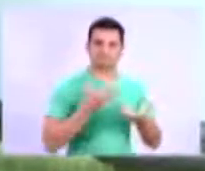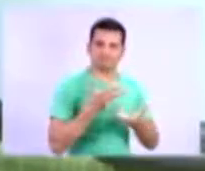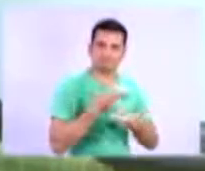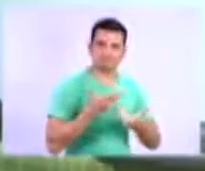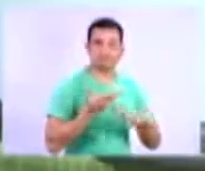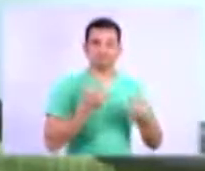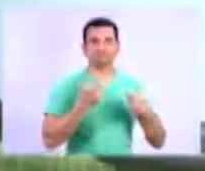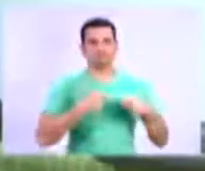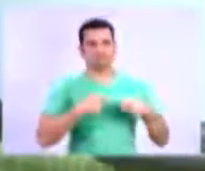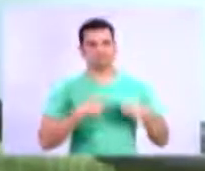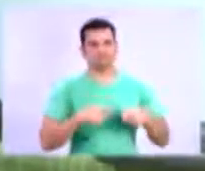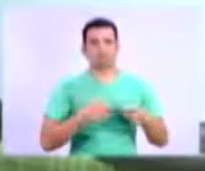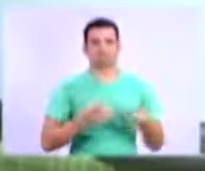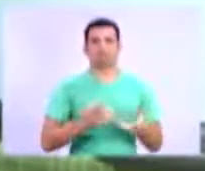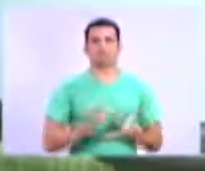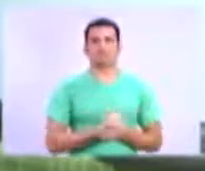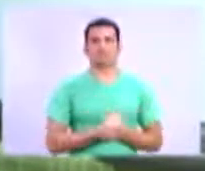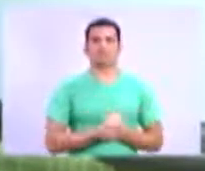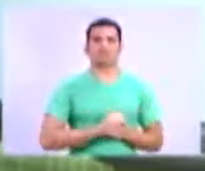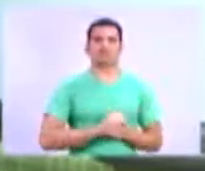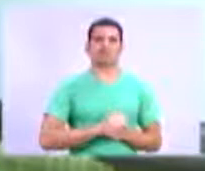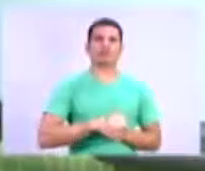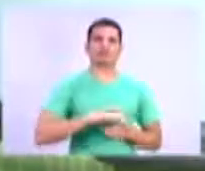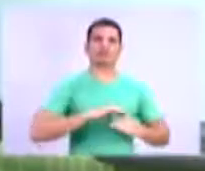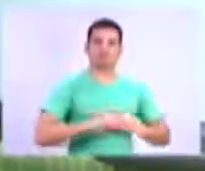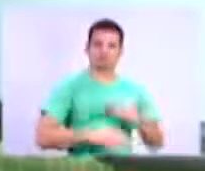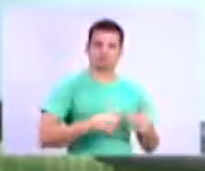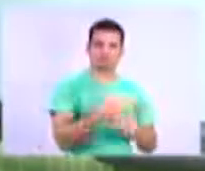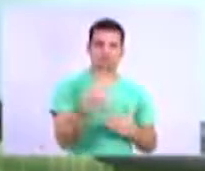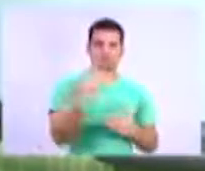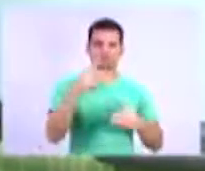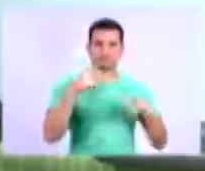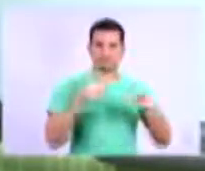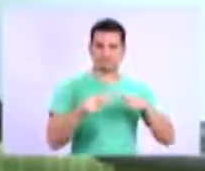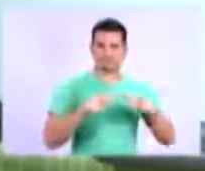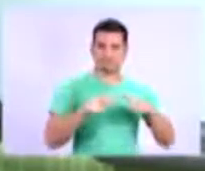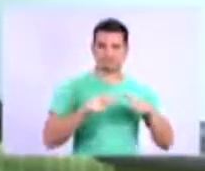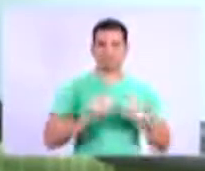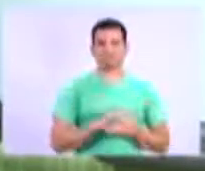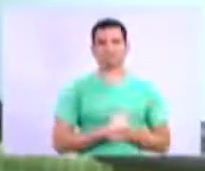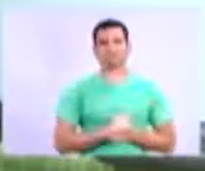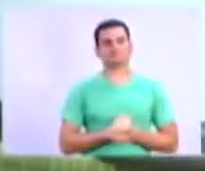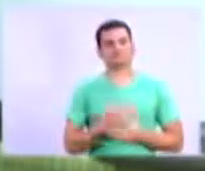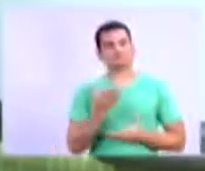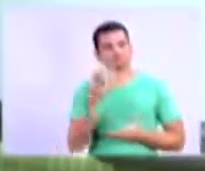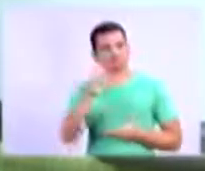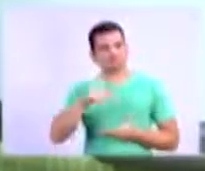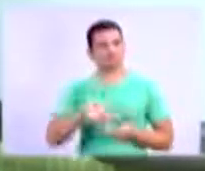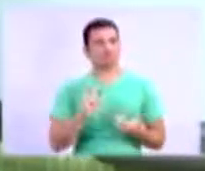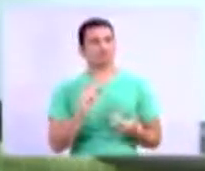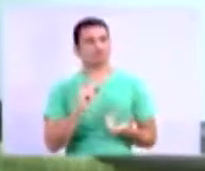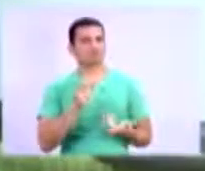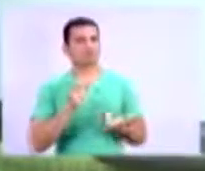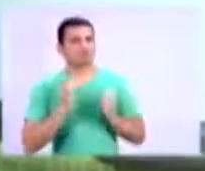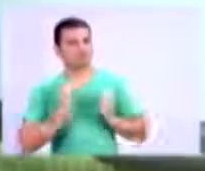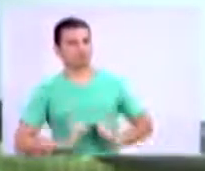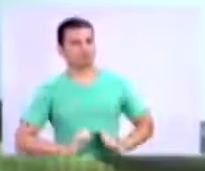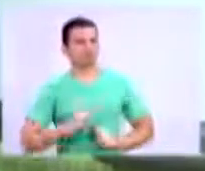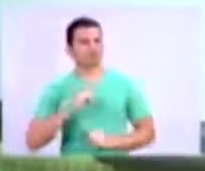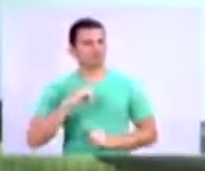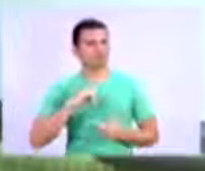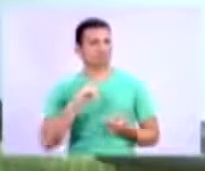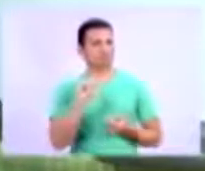competências necessárias para o desempenho do seu trabalho. Essas atitudes já são atitudes éticas. Então,